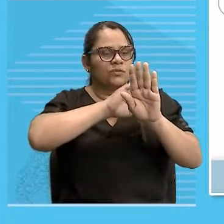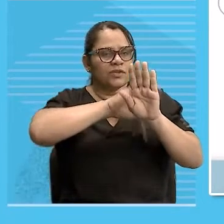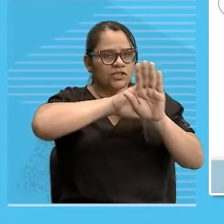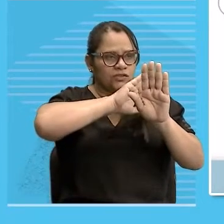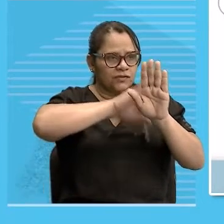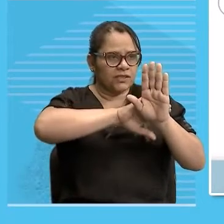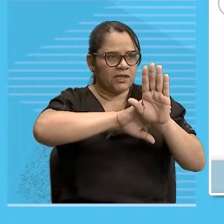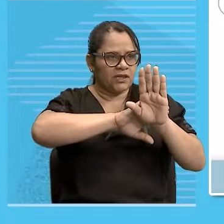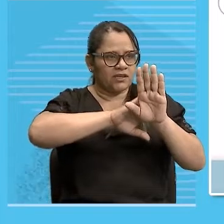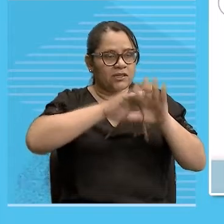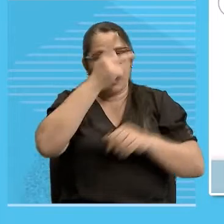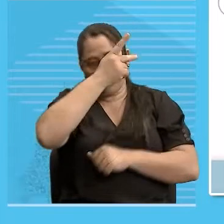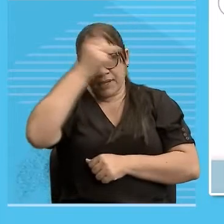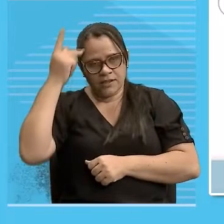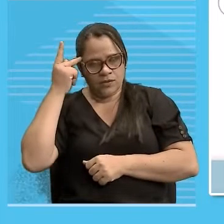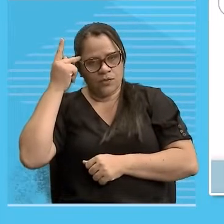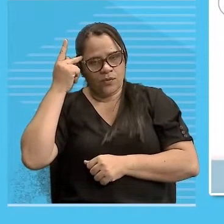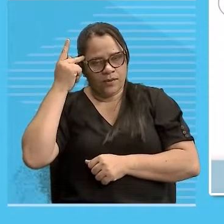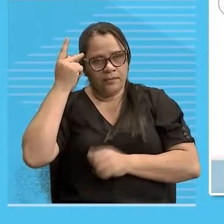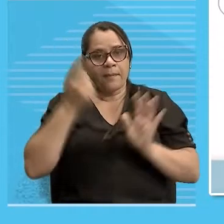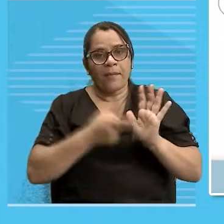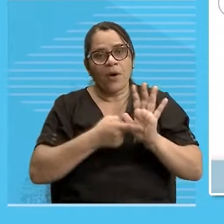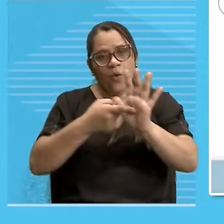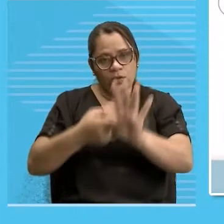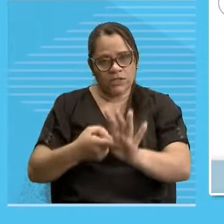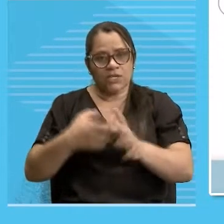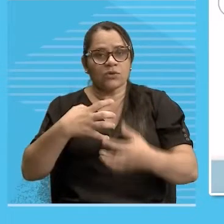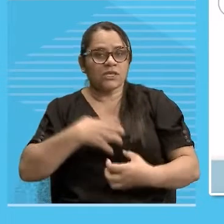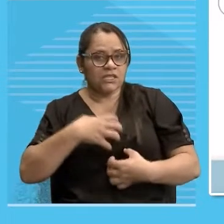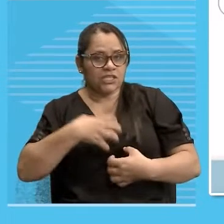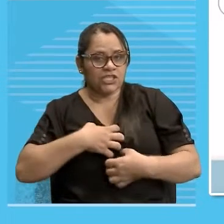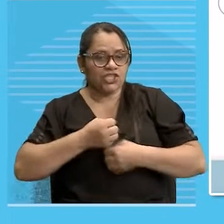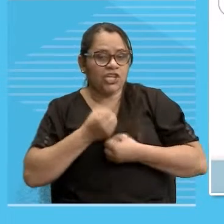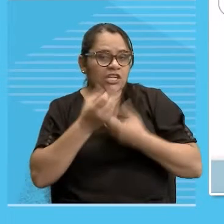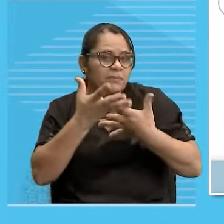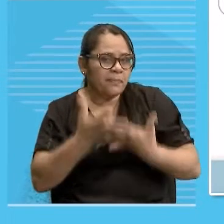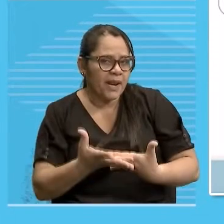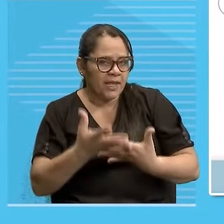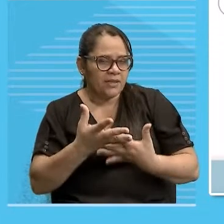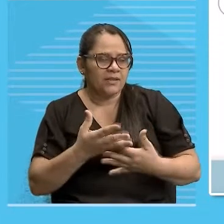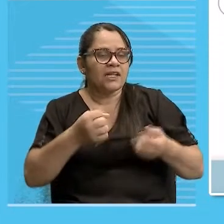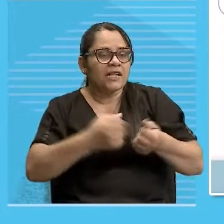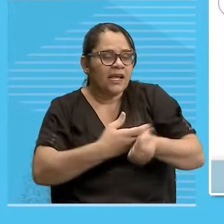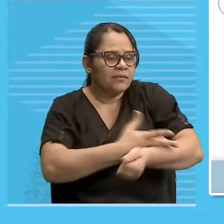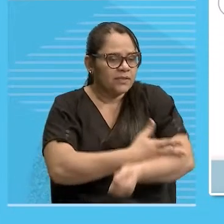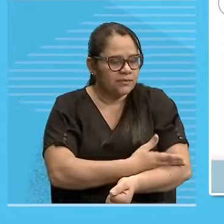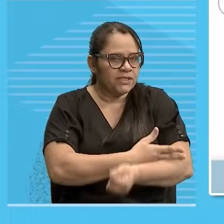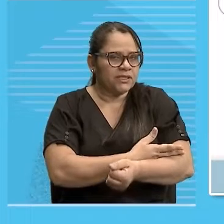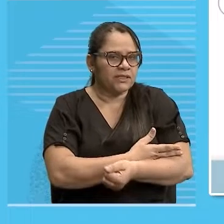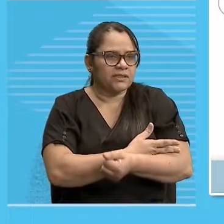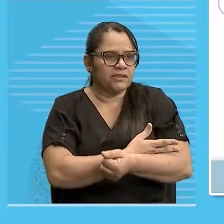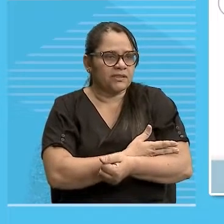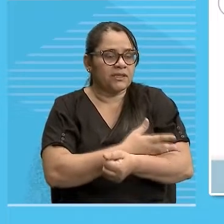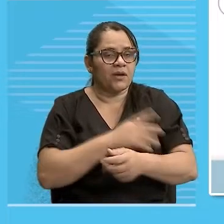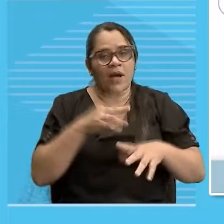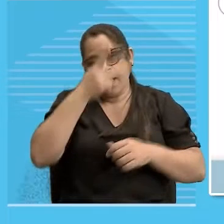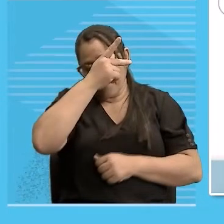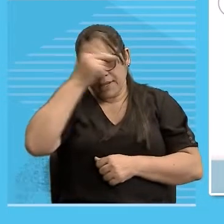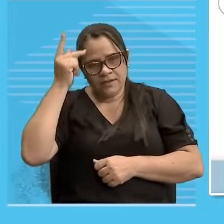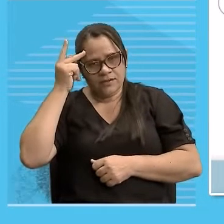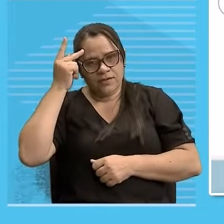mesmo expressar aquilo que pensa, aquilo que sente. É subjetividade na cabeça, não